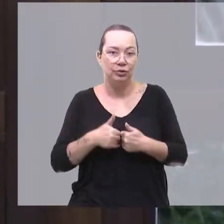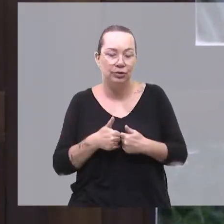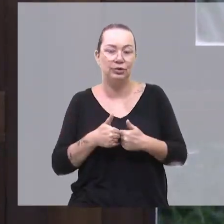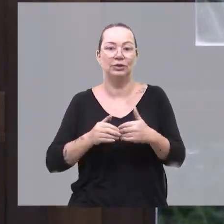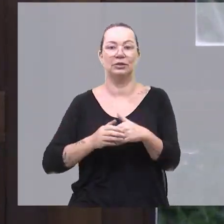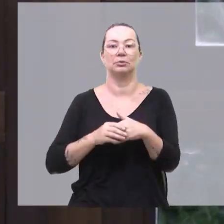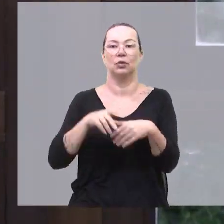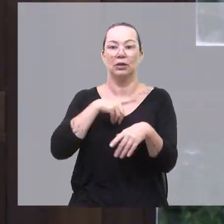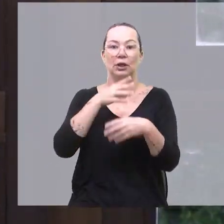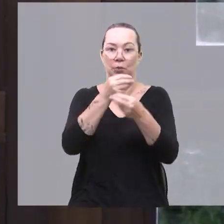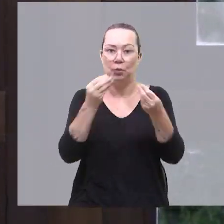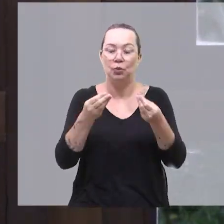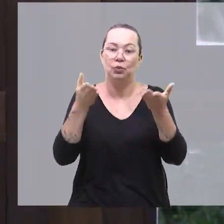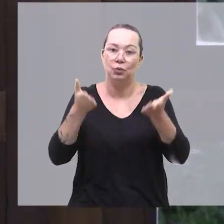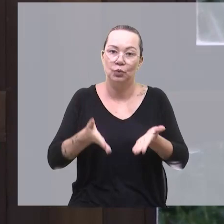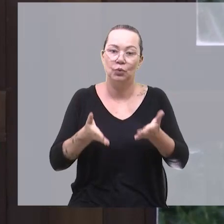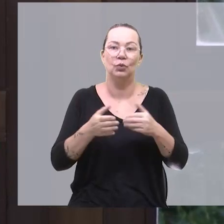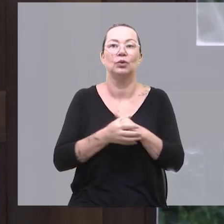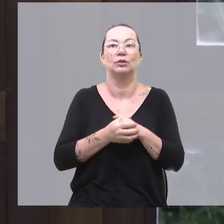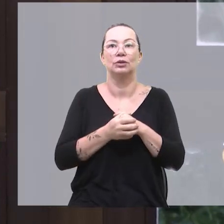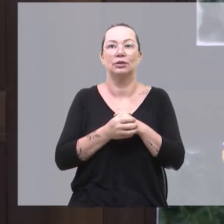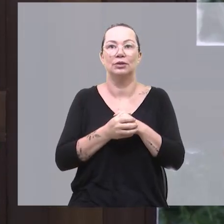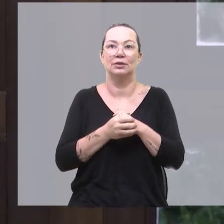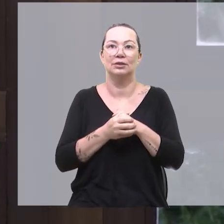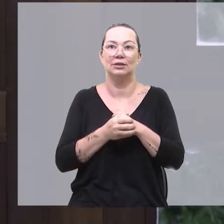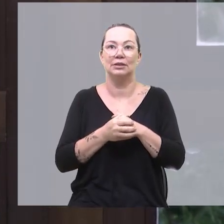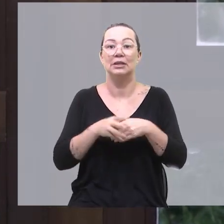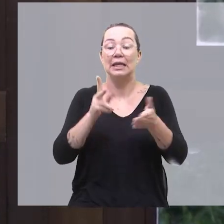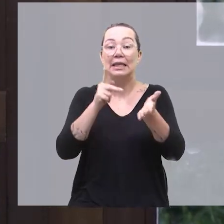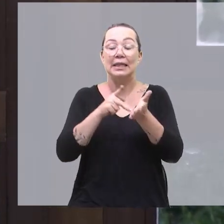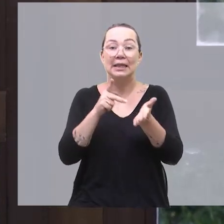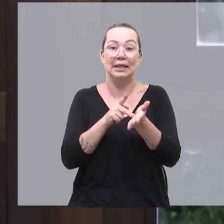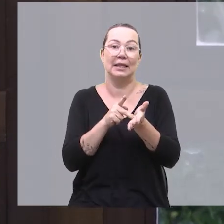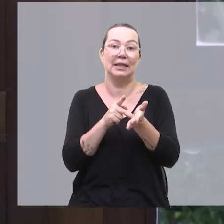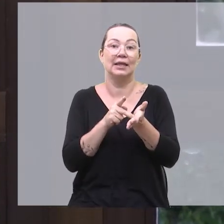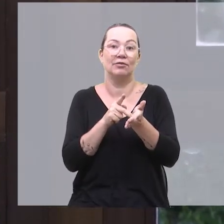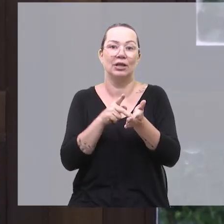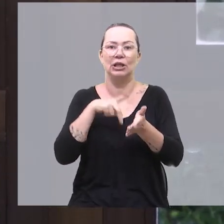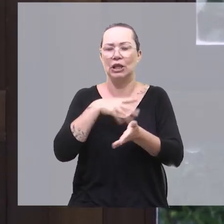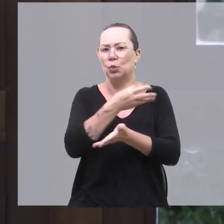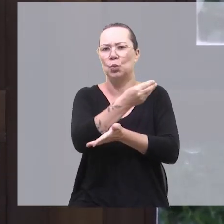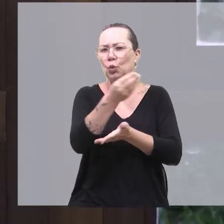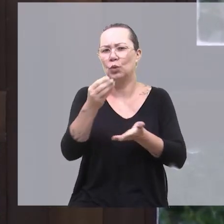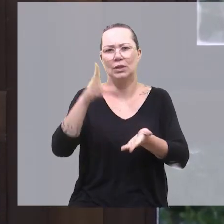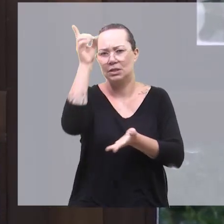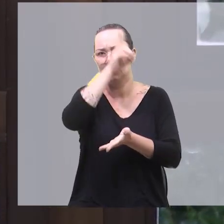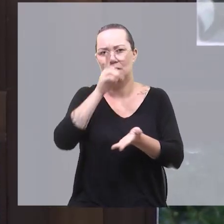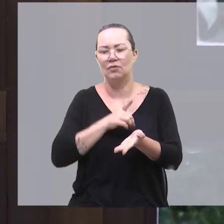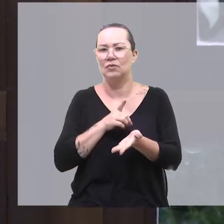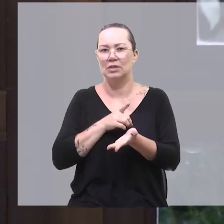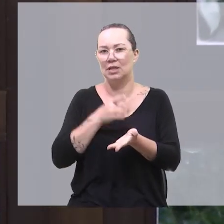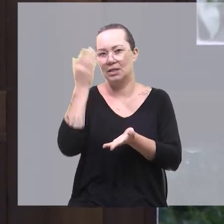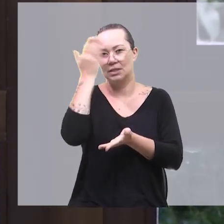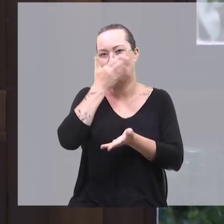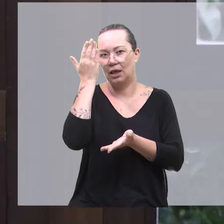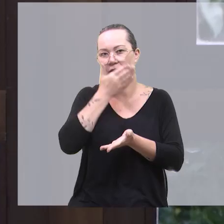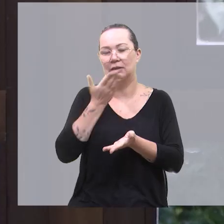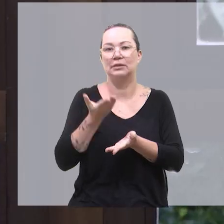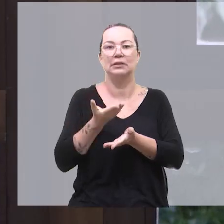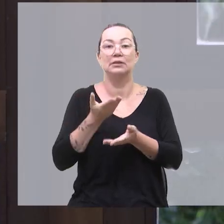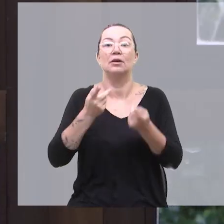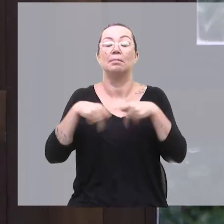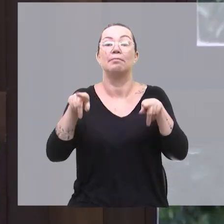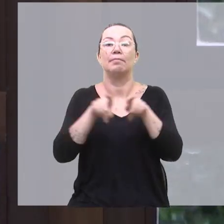muito presentes, né, do transtorno do espectro autista. E, na verdade, são várias as deficiências que são